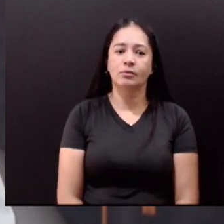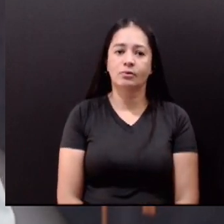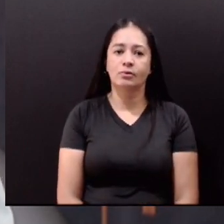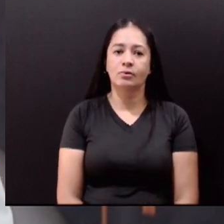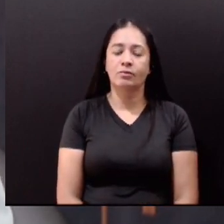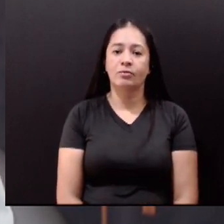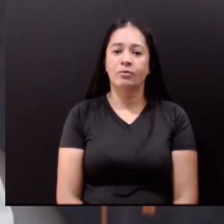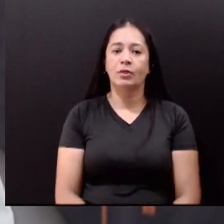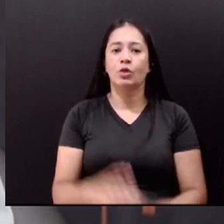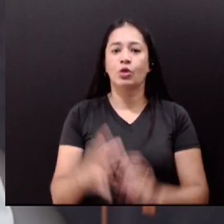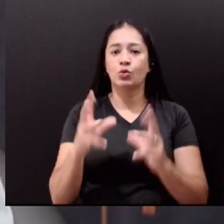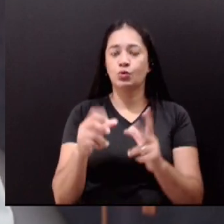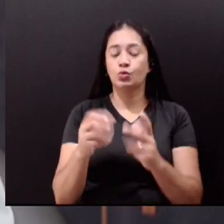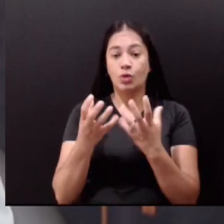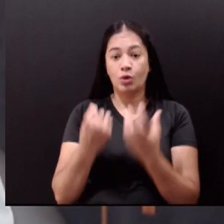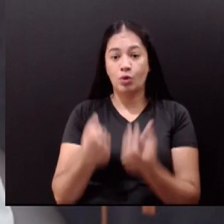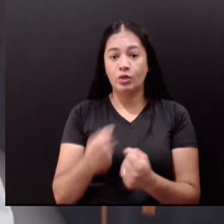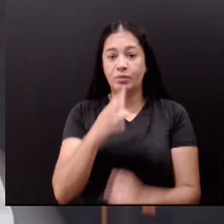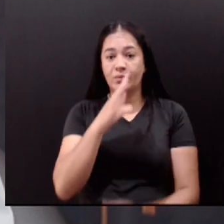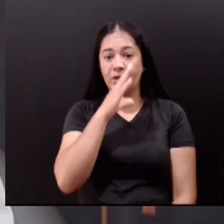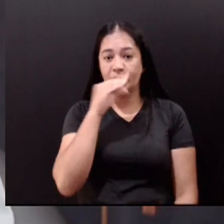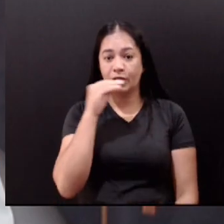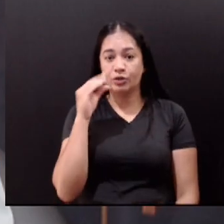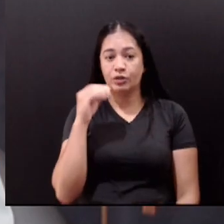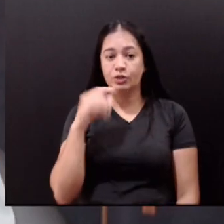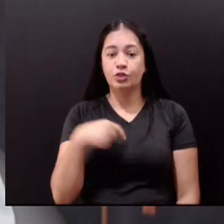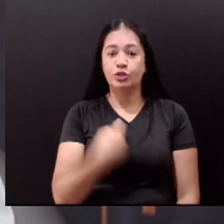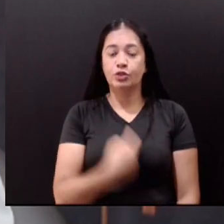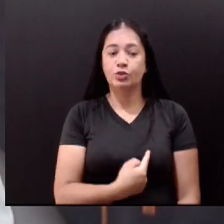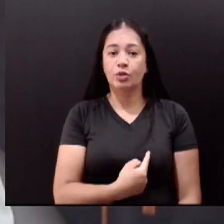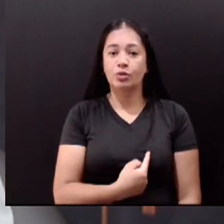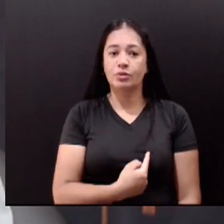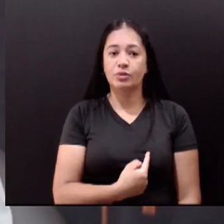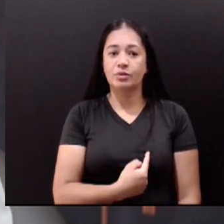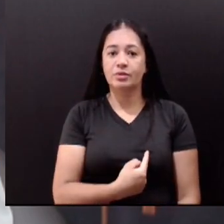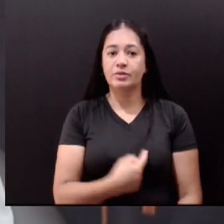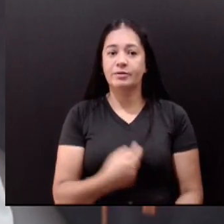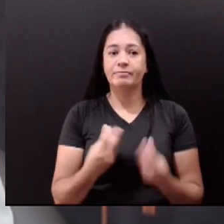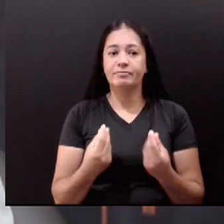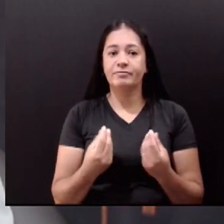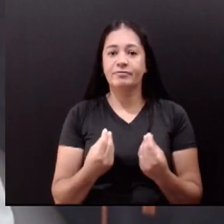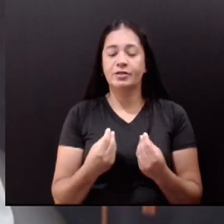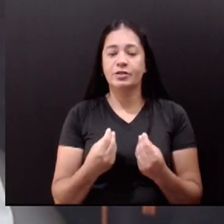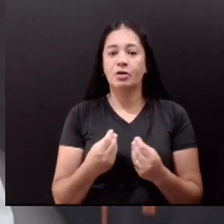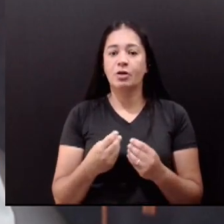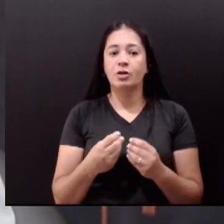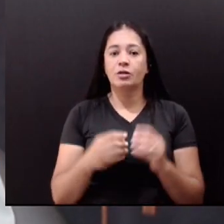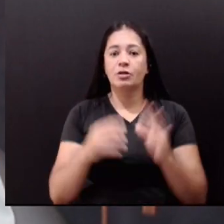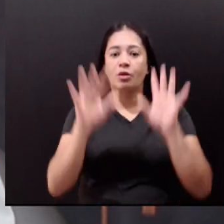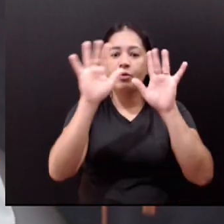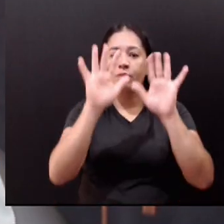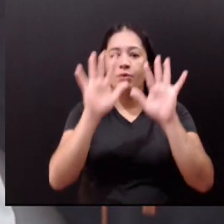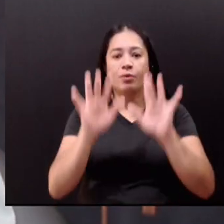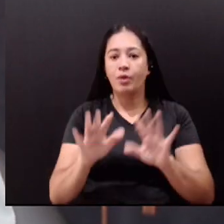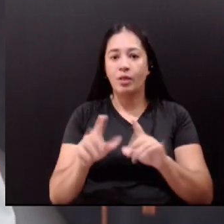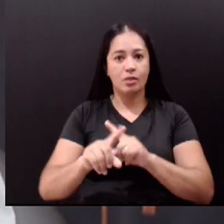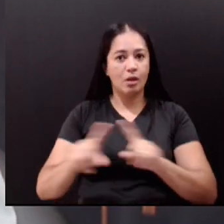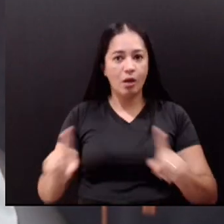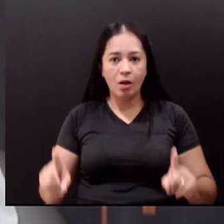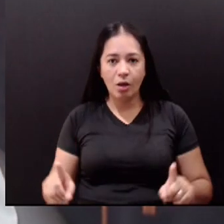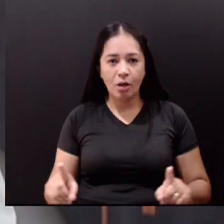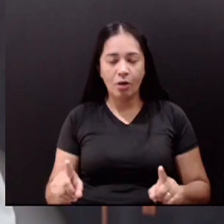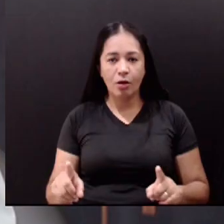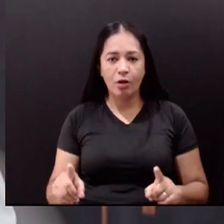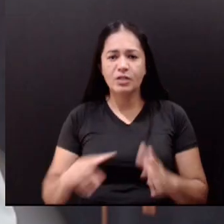essa adolescente, e a gente não fazer cortina de fumaça para essa situação, né, o que seria cortina de